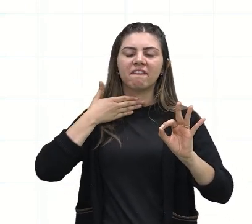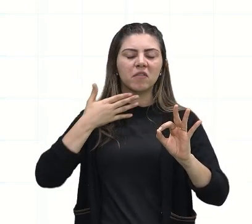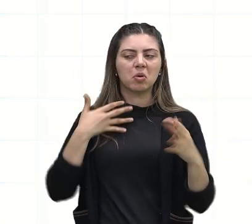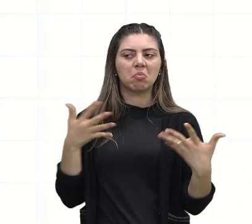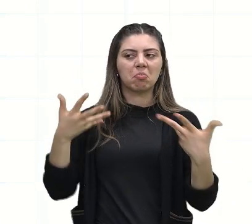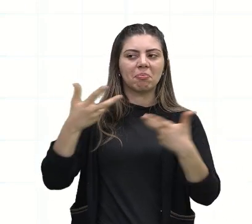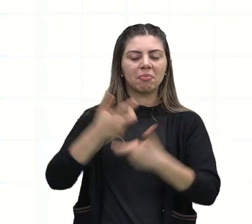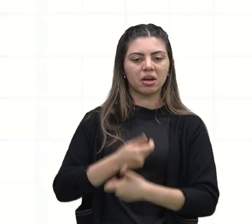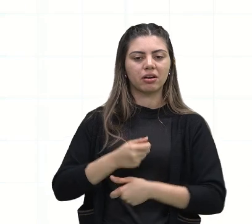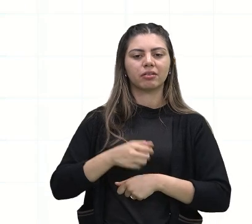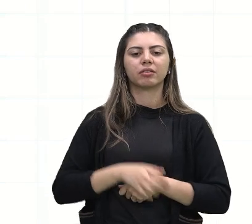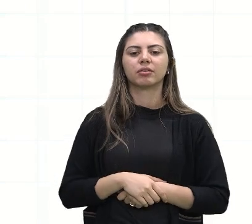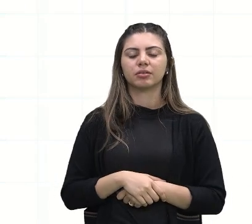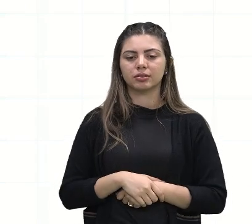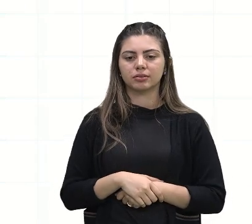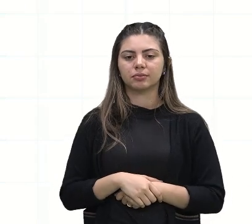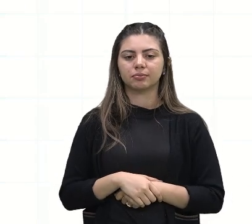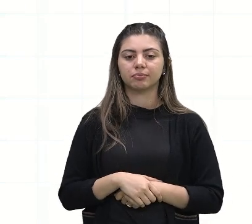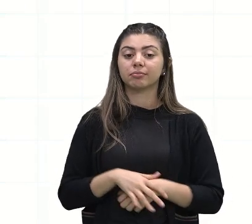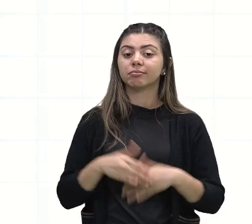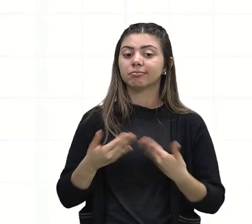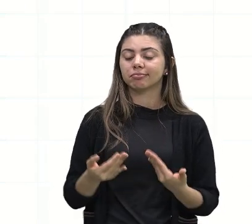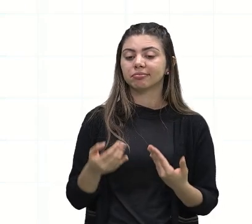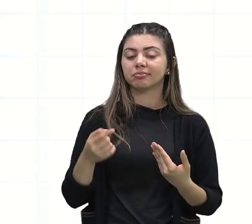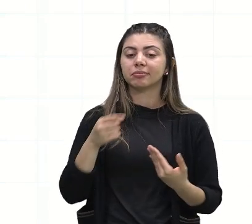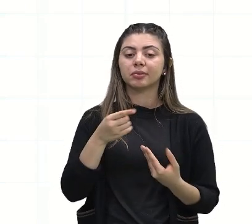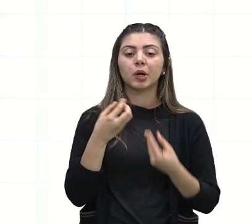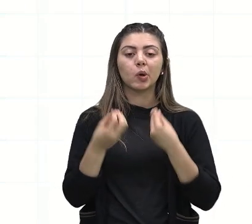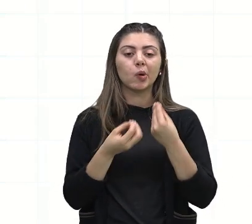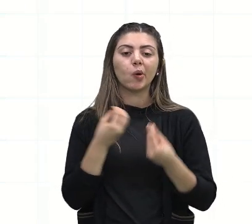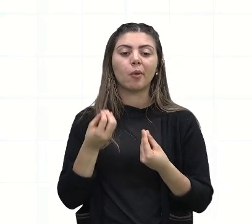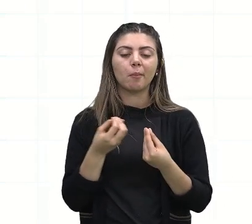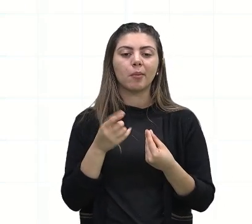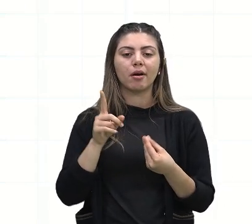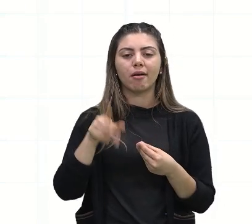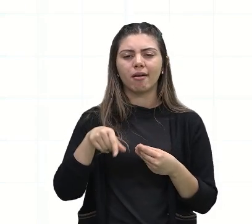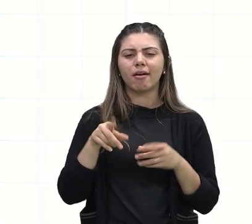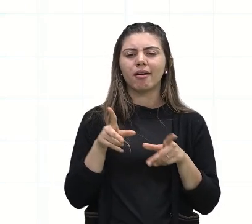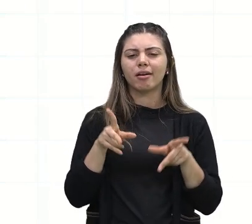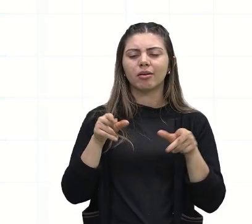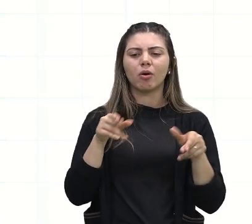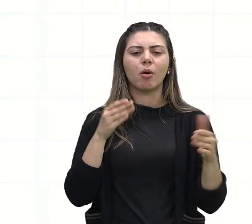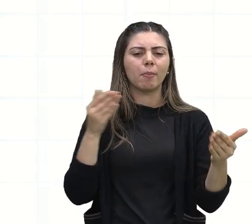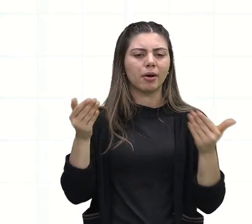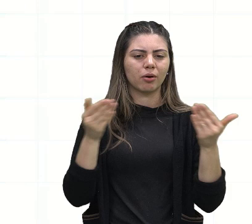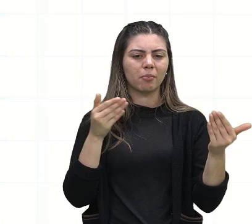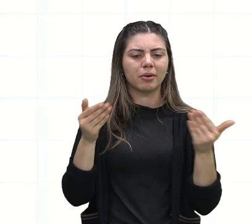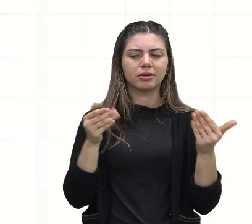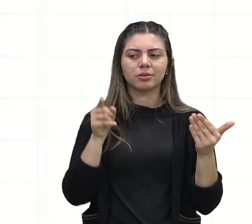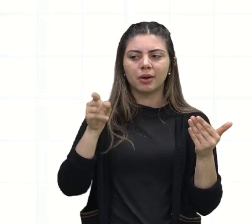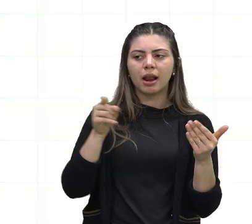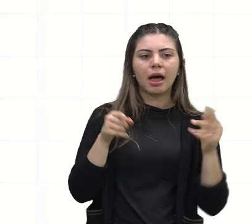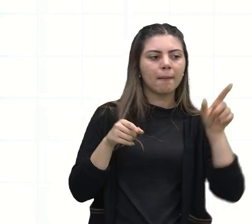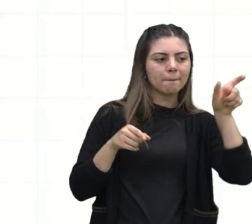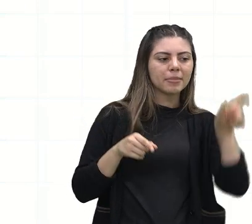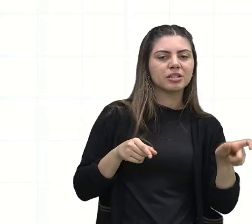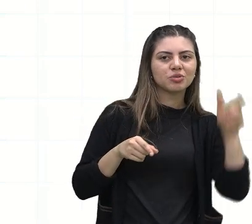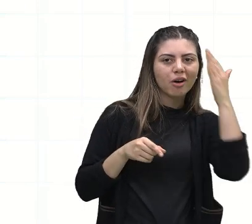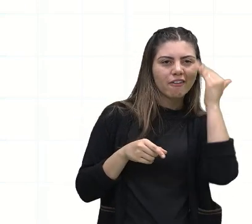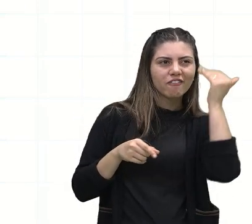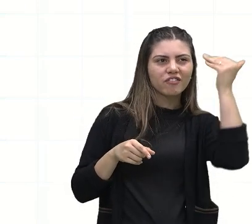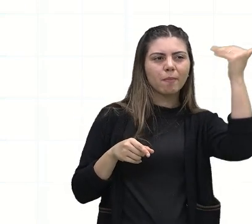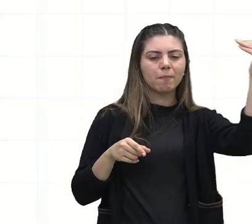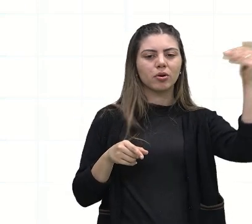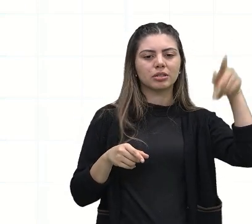muito grande, né? Então ele está fazendo o quê? O que está se fazendo aqui? Uma comparação, né? Que o Pavarotti foi uma